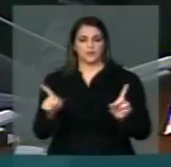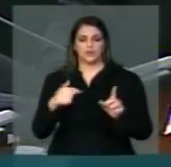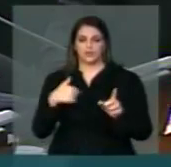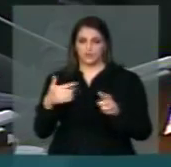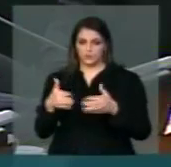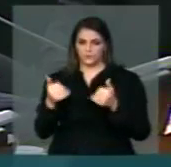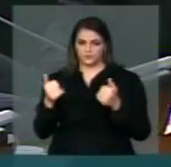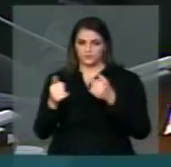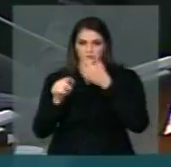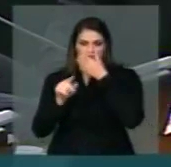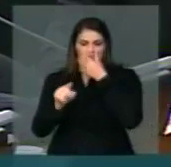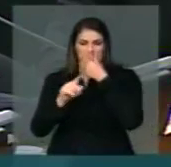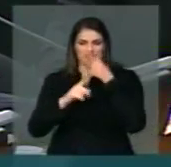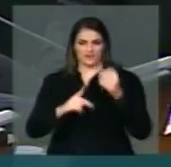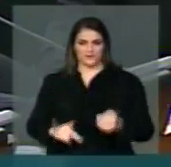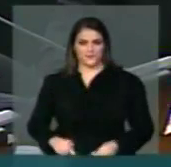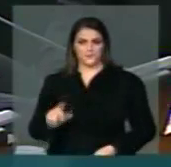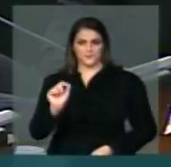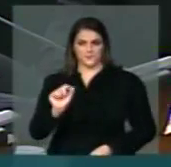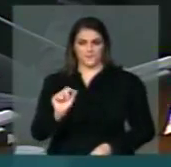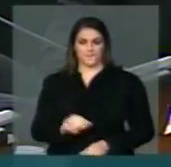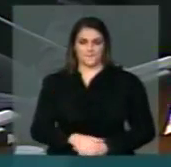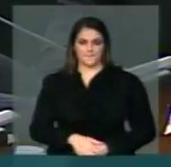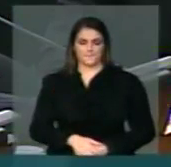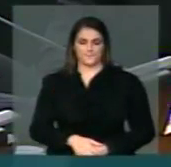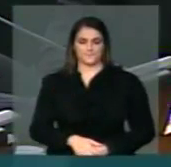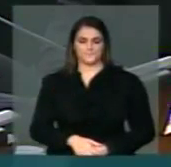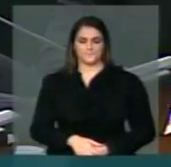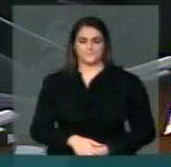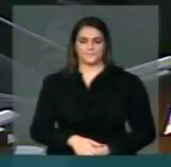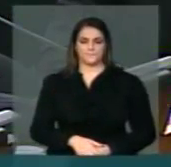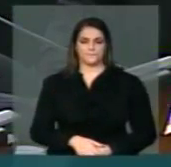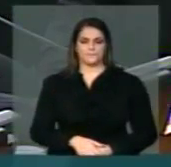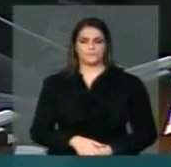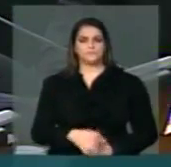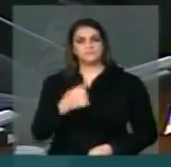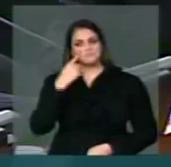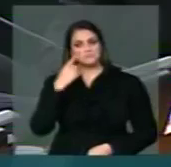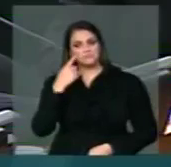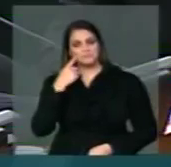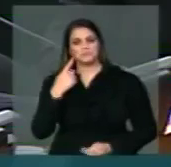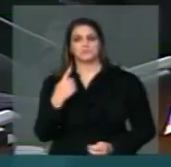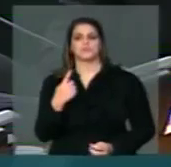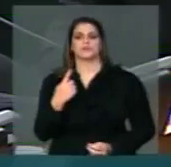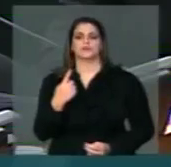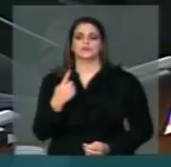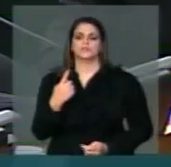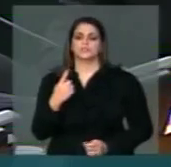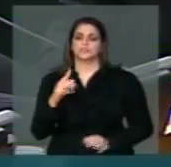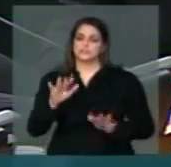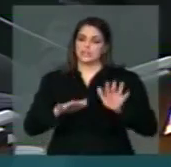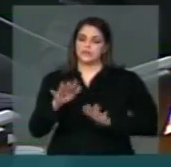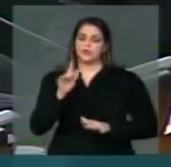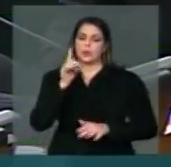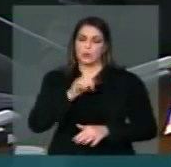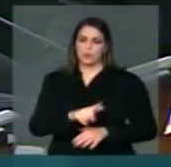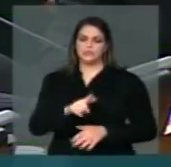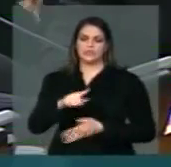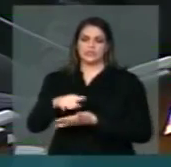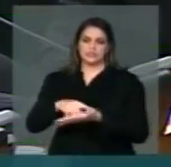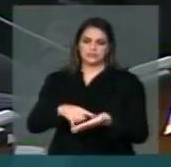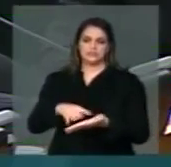pedir mais. Eu gostaria que Vossa Excelência, junto com a possibilidade de ter o inteiro teor da delação feita